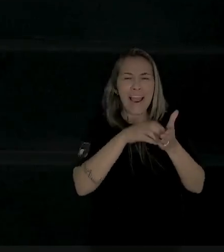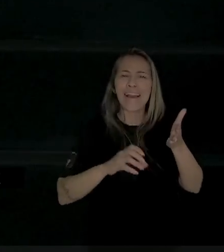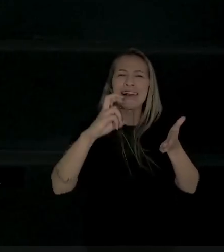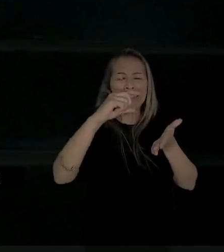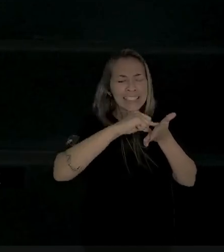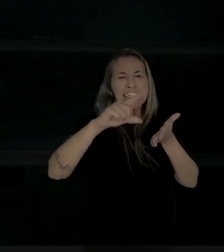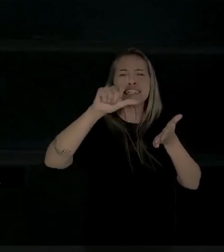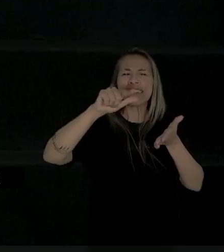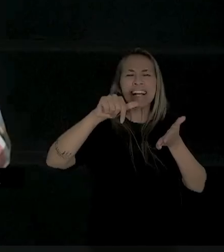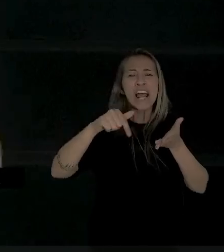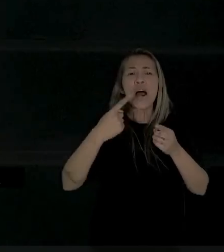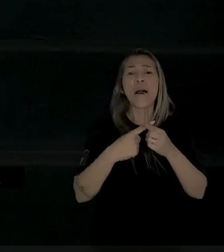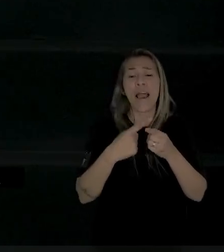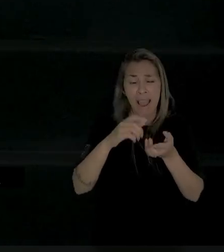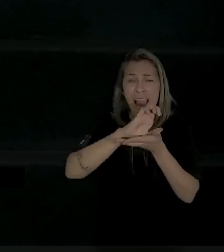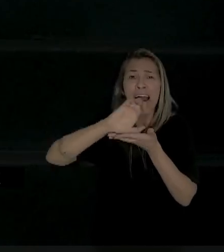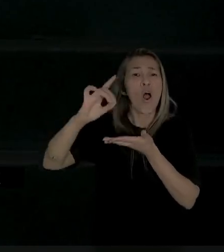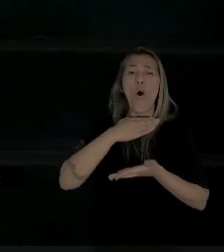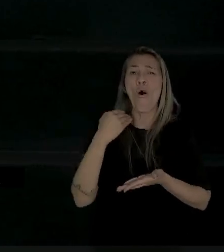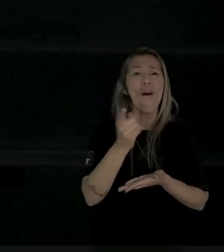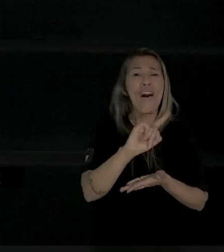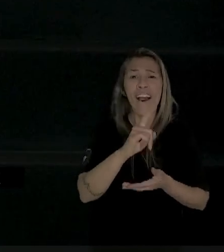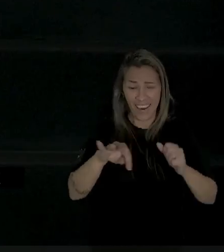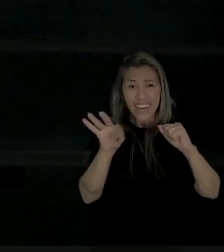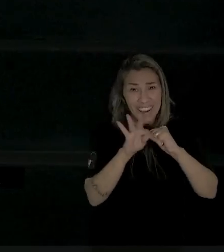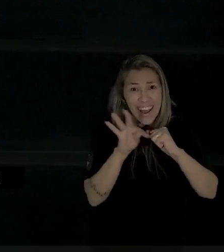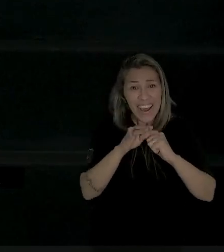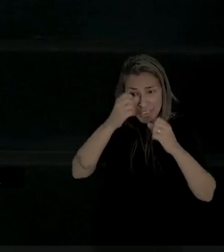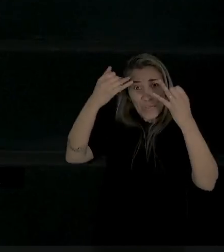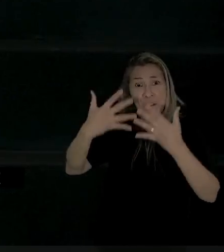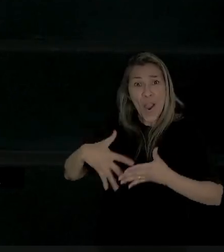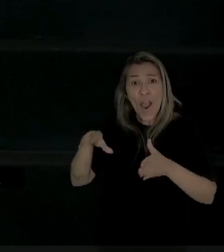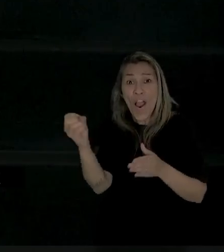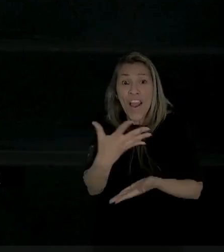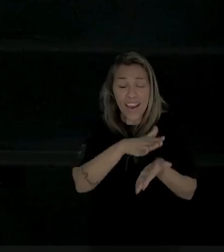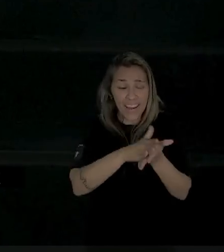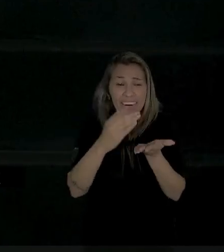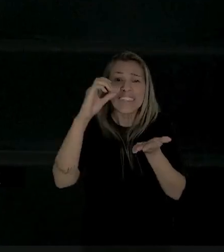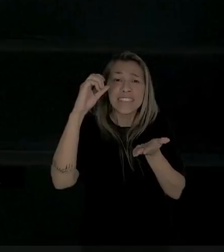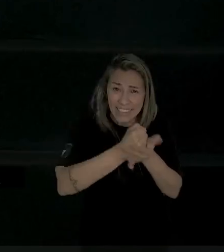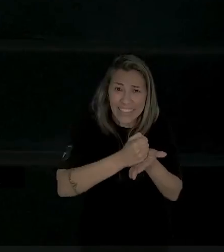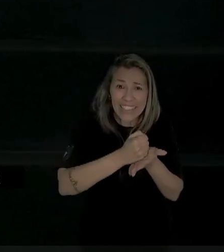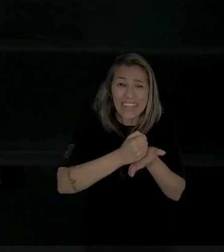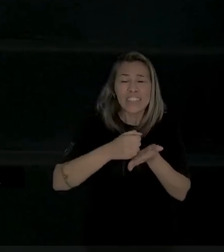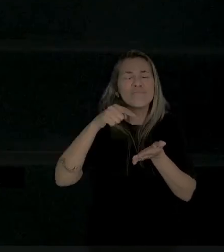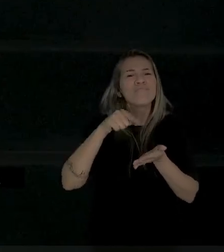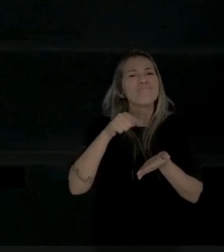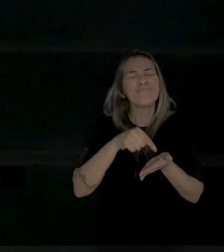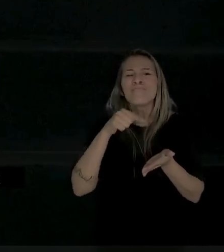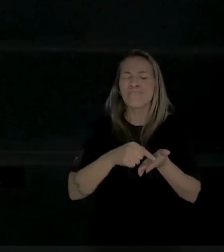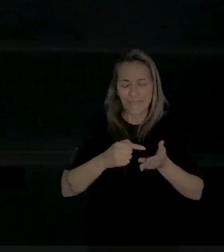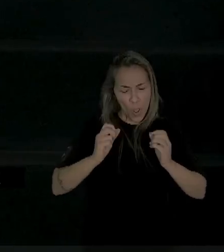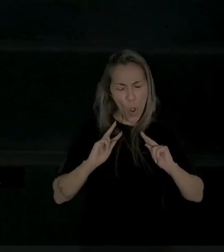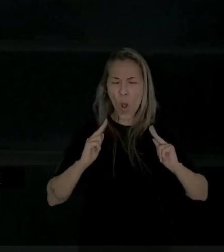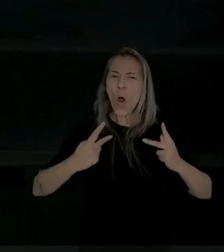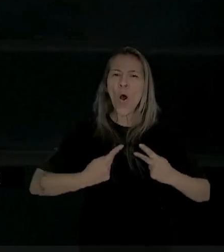por mais que Elias não tenha morrido, Tiago diz lá no Novo Testamento que Elias era homem, era humano. Olha essa palavra,